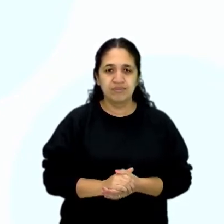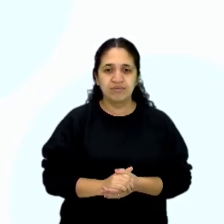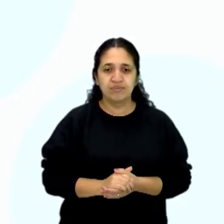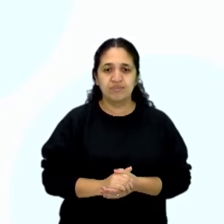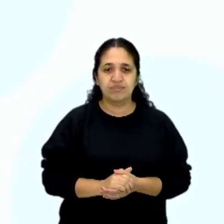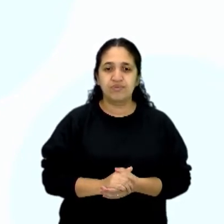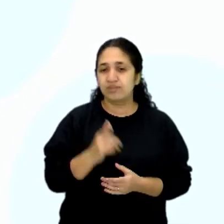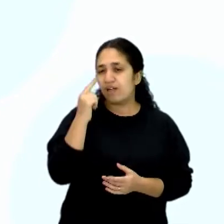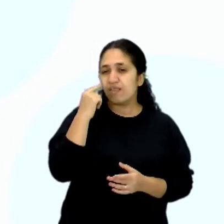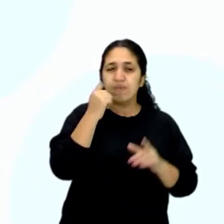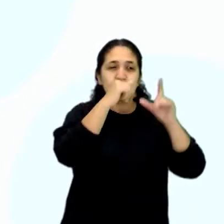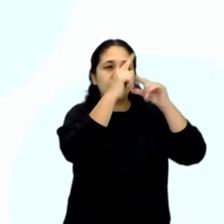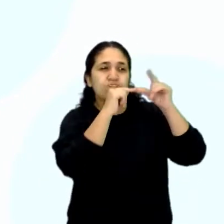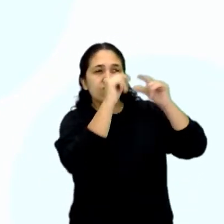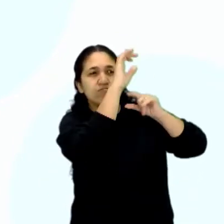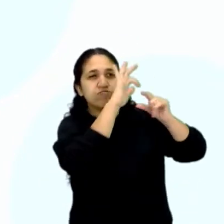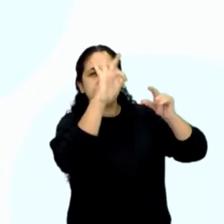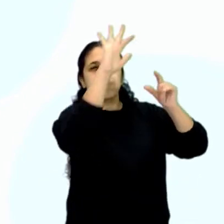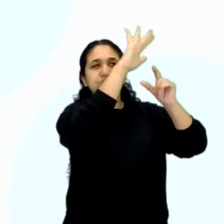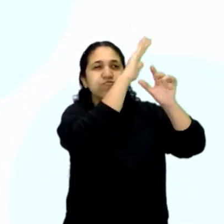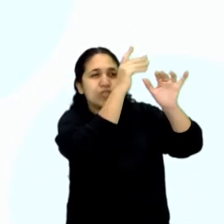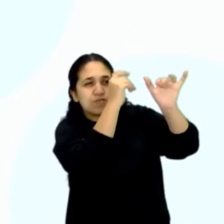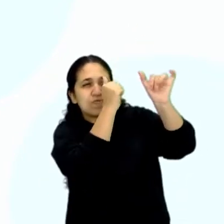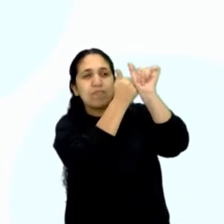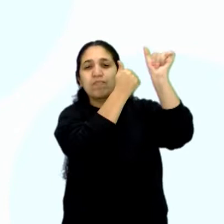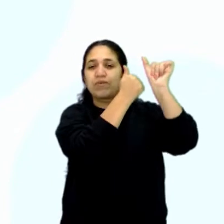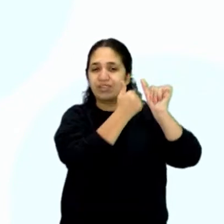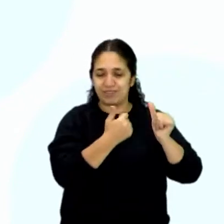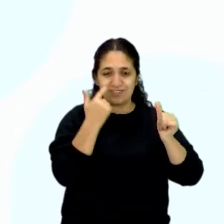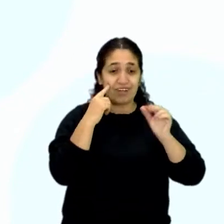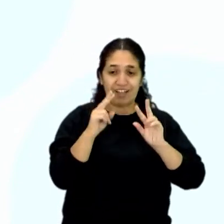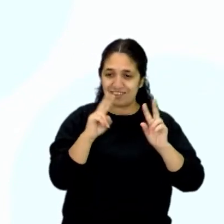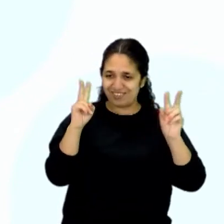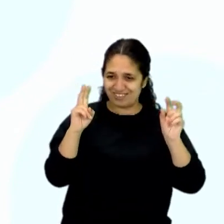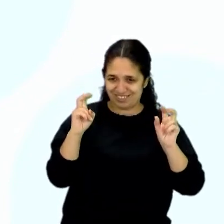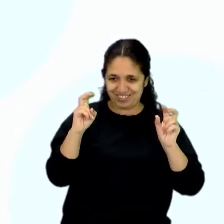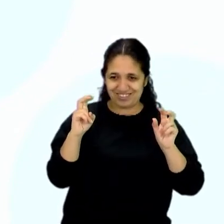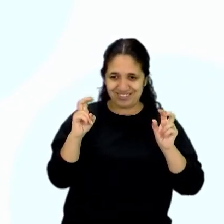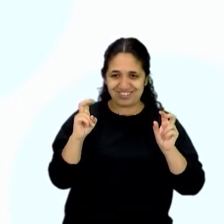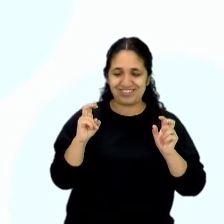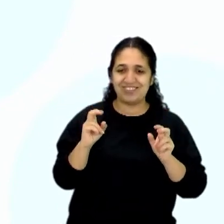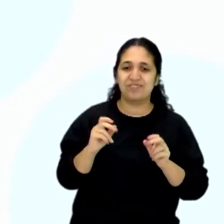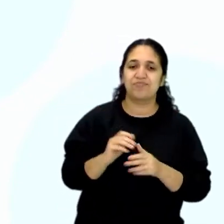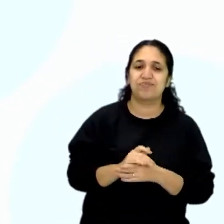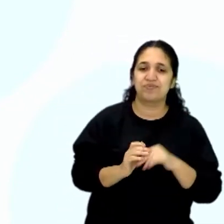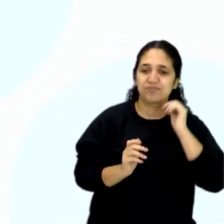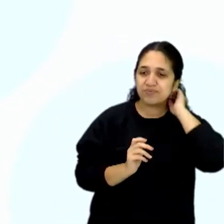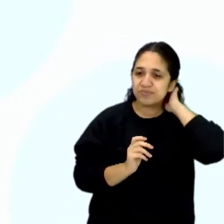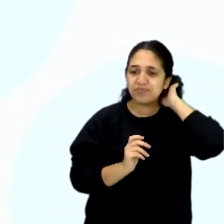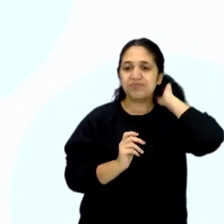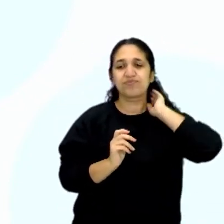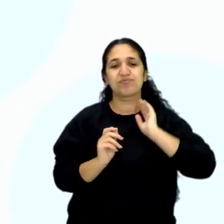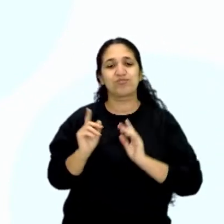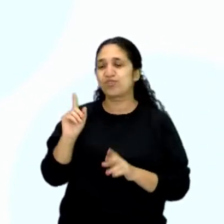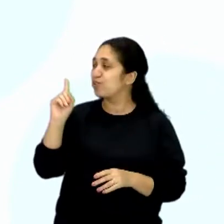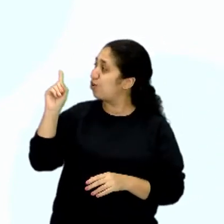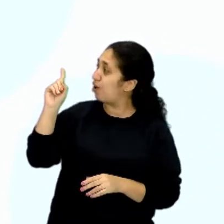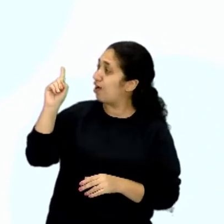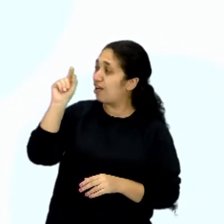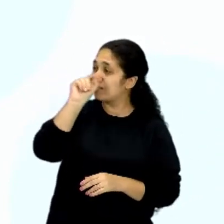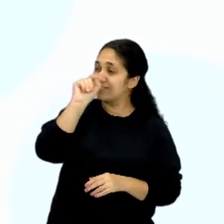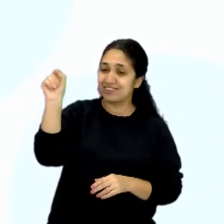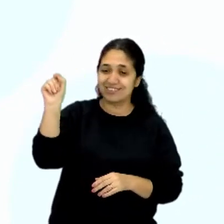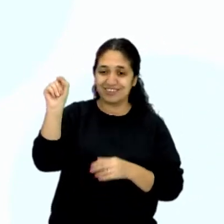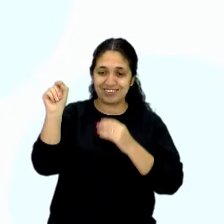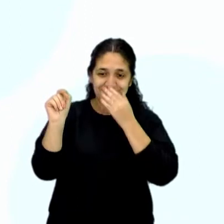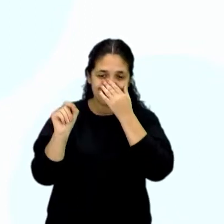O universo fica logo ali. Então, que nome que nós damos aí ao título? Espera aí. Deixa eu colocar aqui.